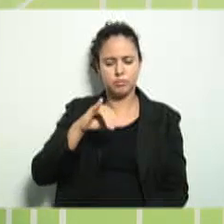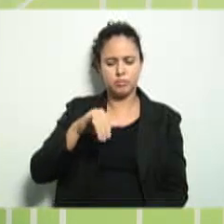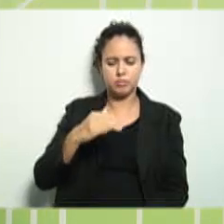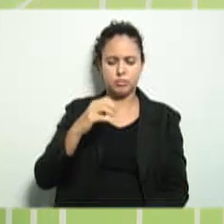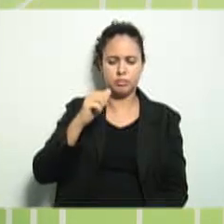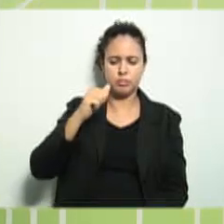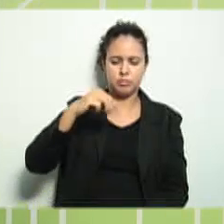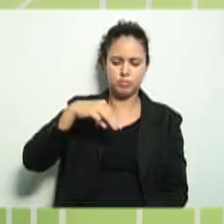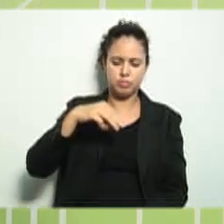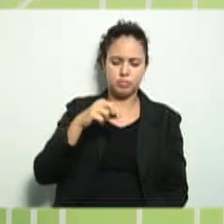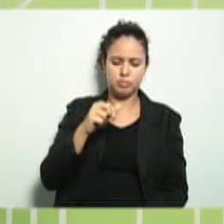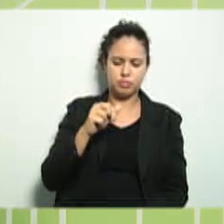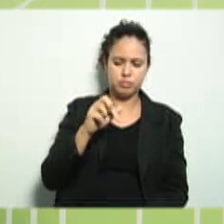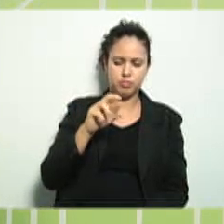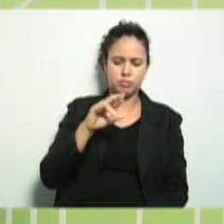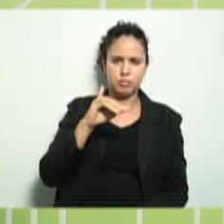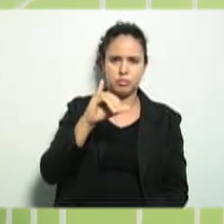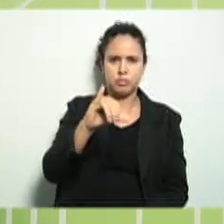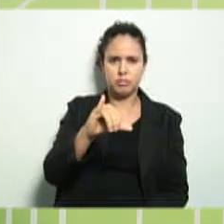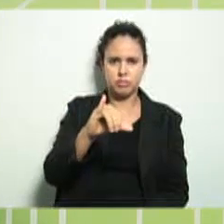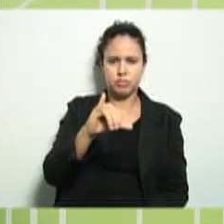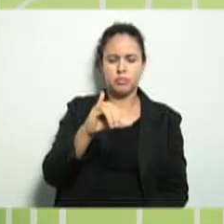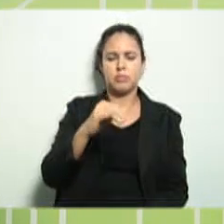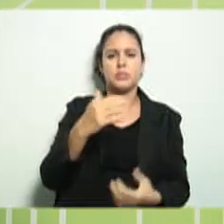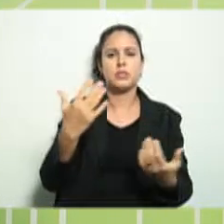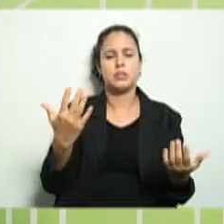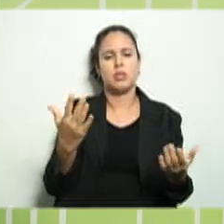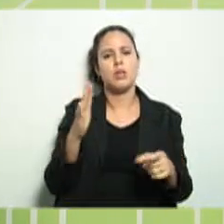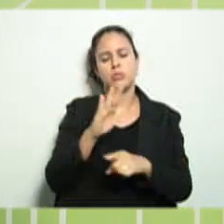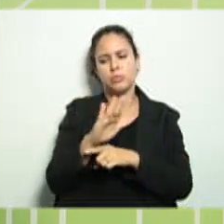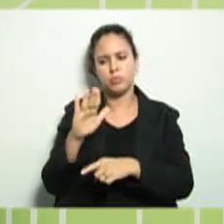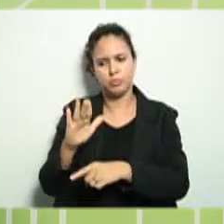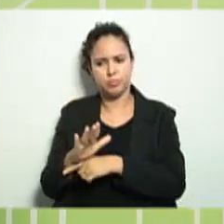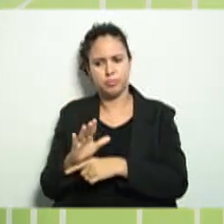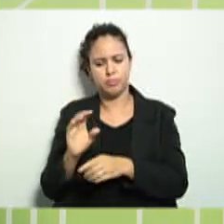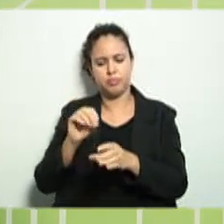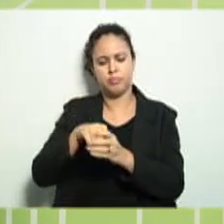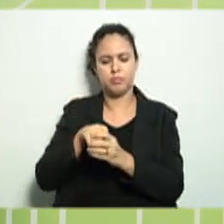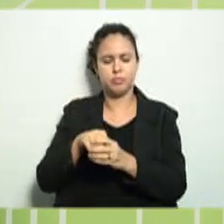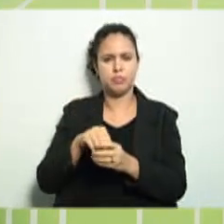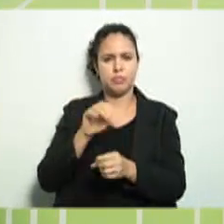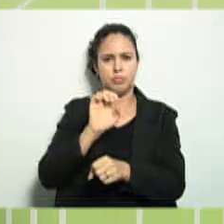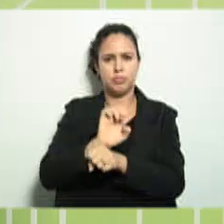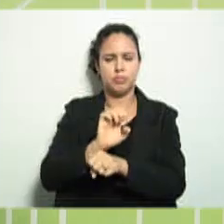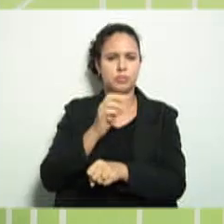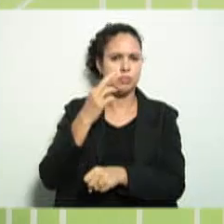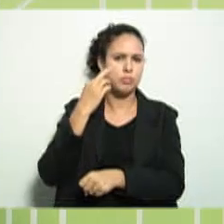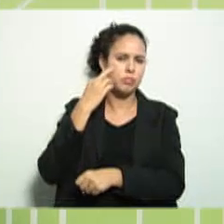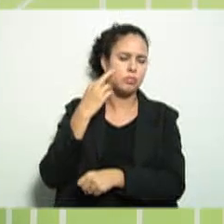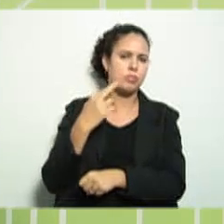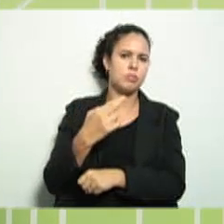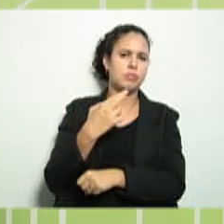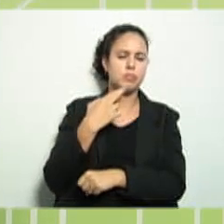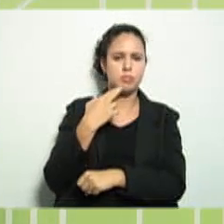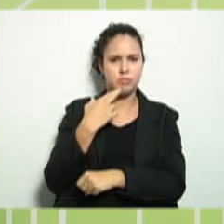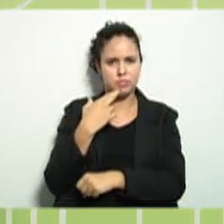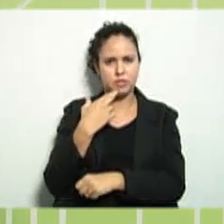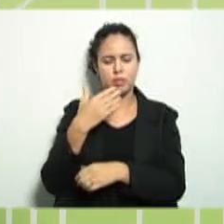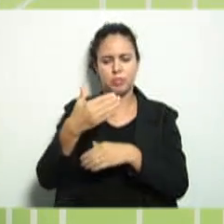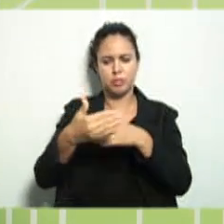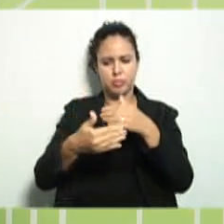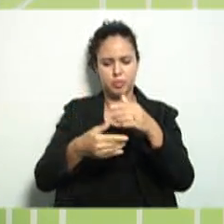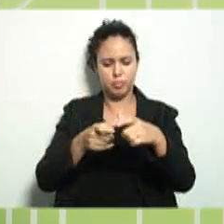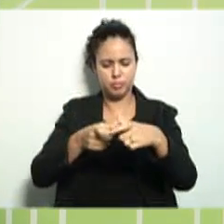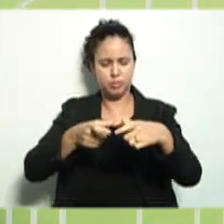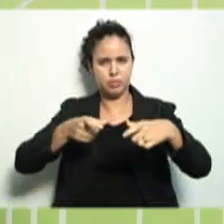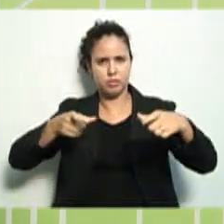muito, contribuindo muito com a pauta de exportação do estado, mas certamente, em pouco tempo, elas têm muito a contribuir.